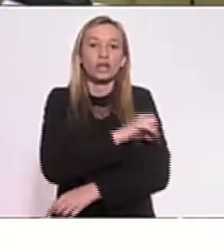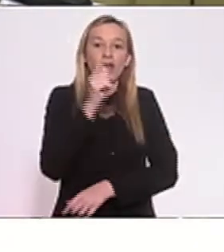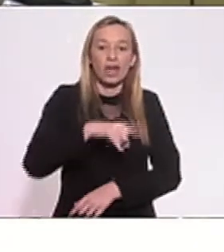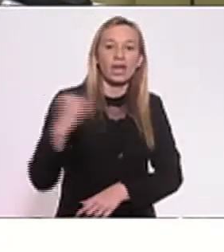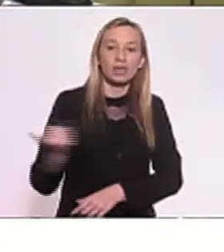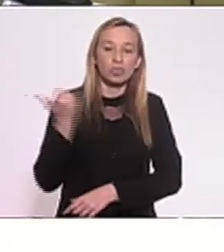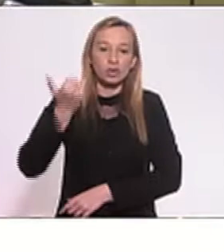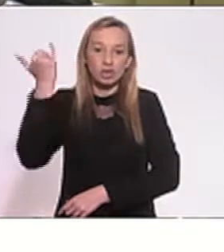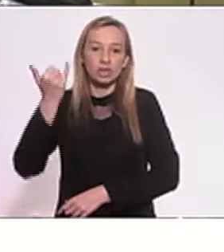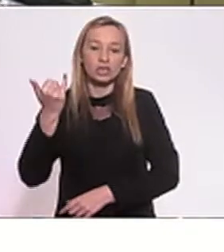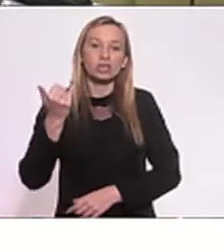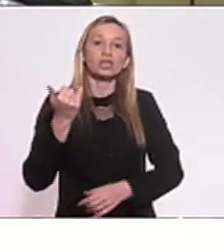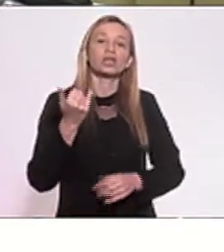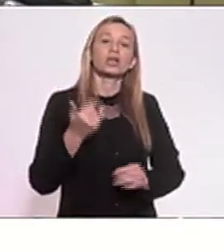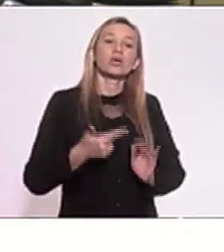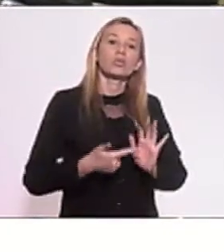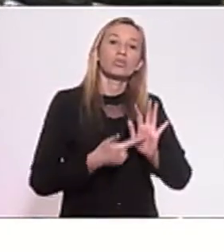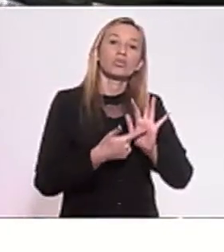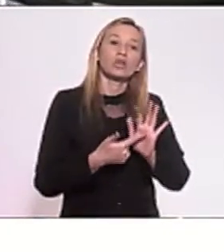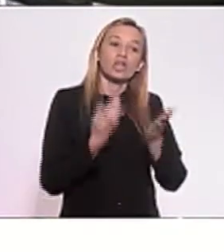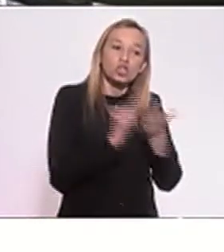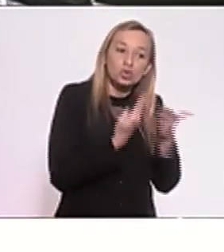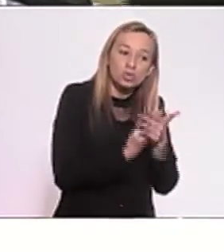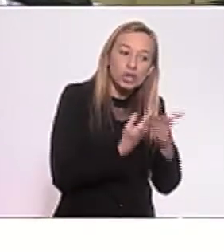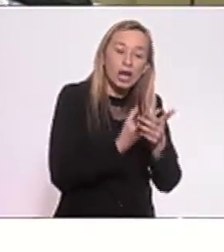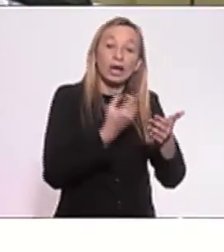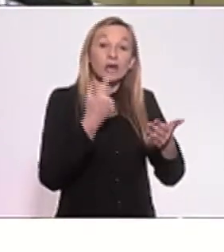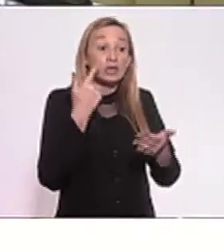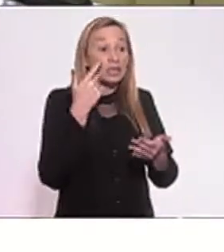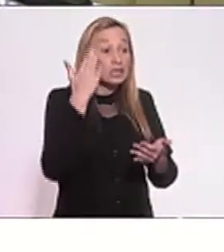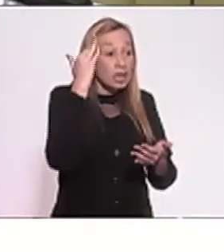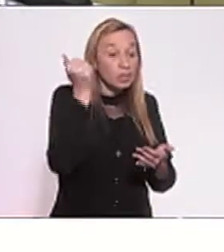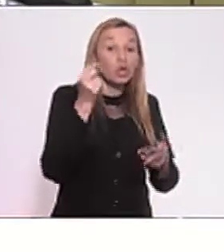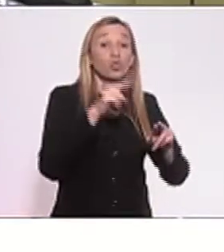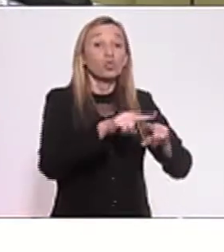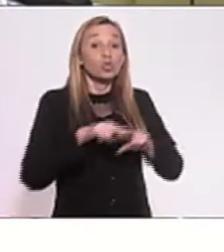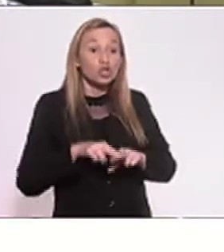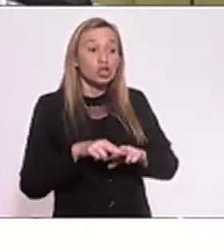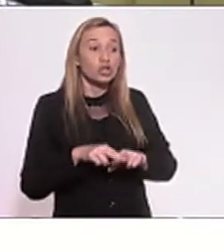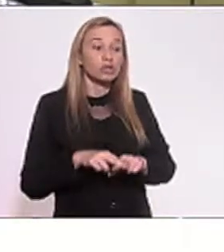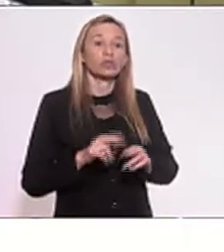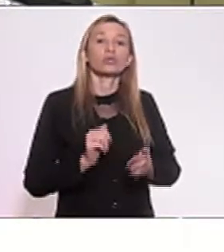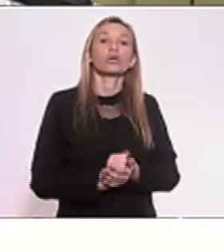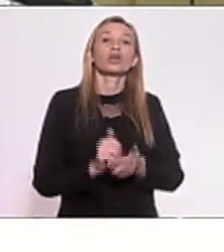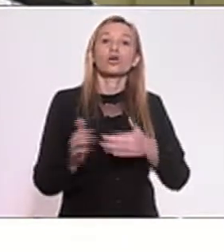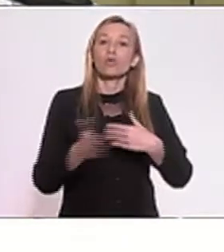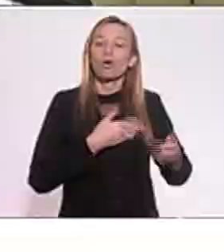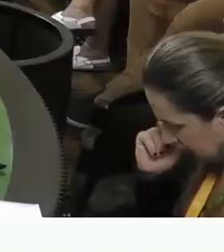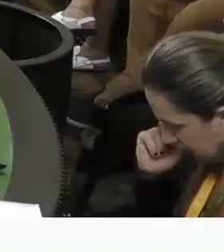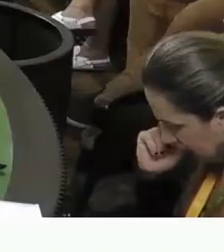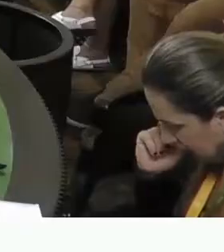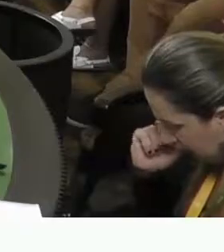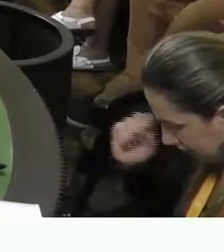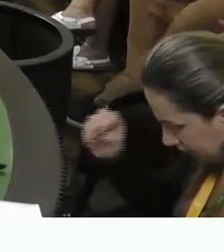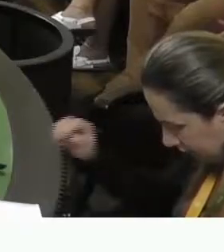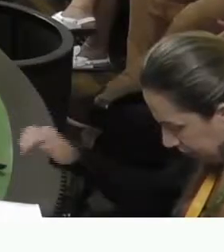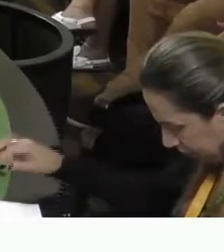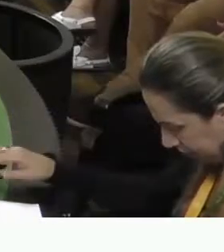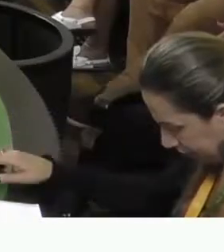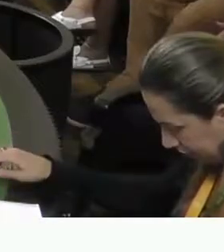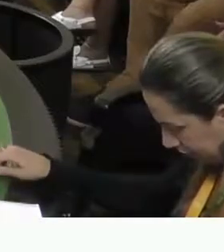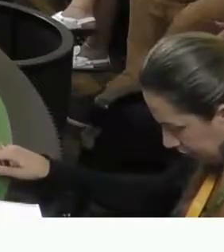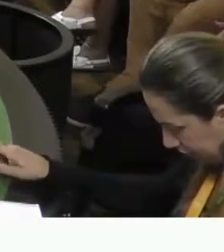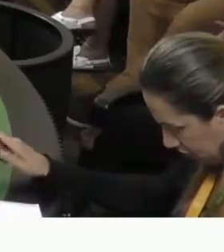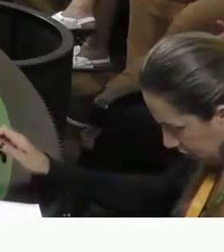necessário associá-los ao estudo de mortes neonatais, de causas comuns às mortes maternas, principalmente